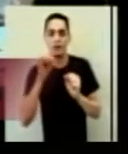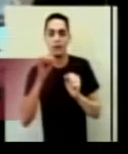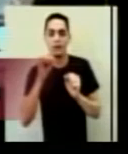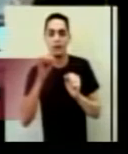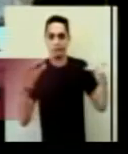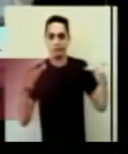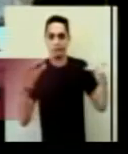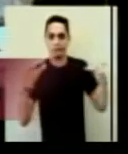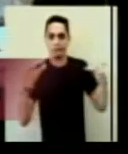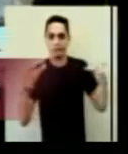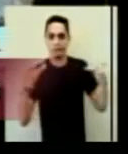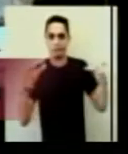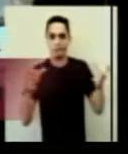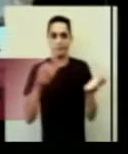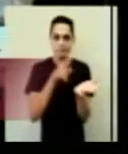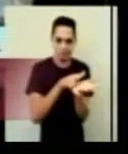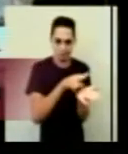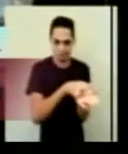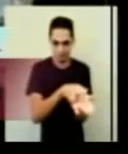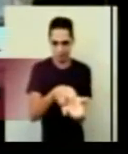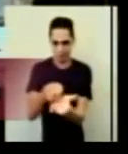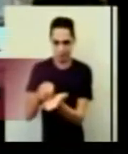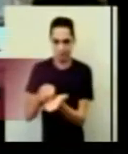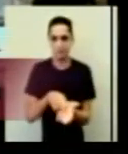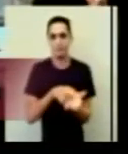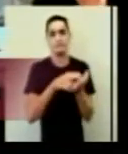que eu mostrei lá atrás,